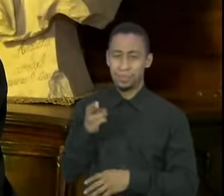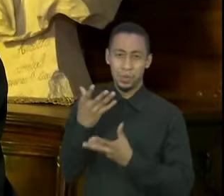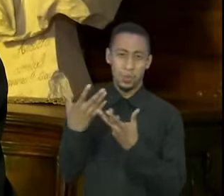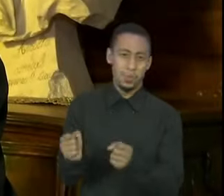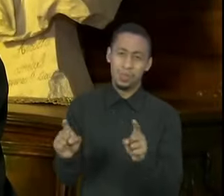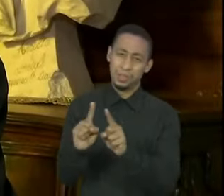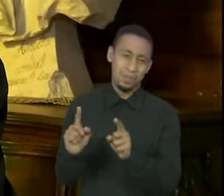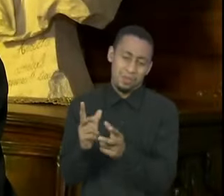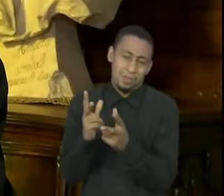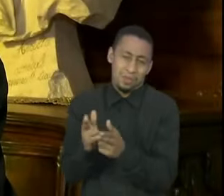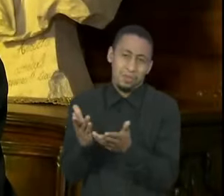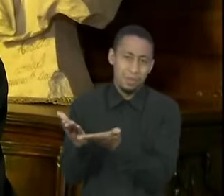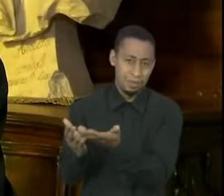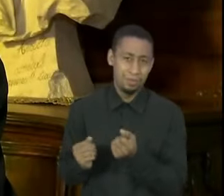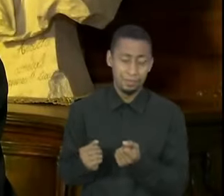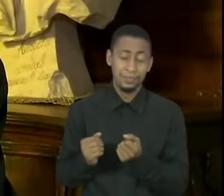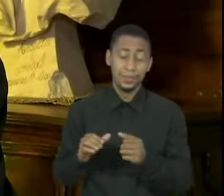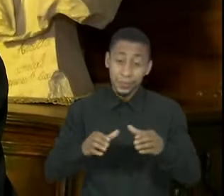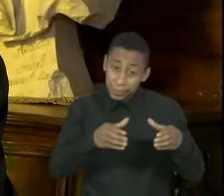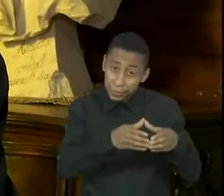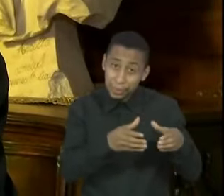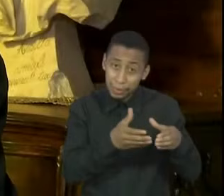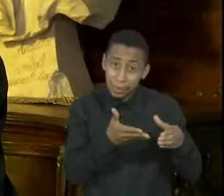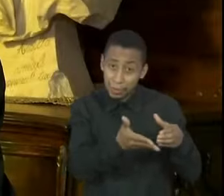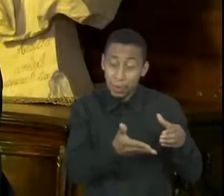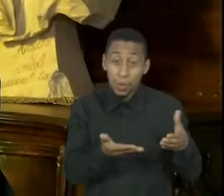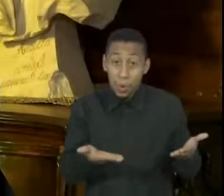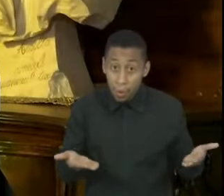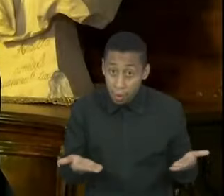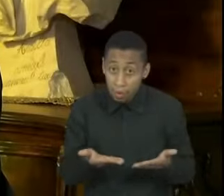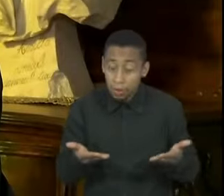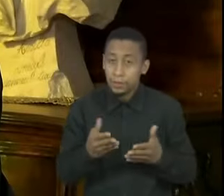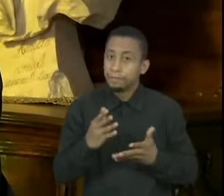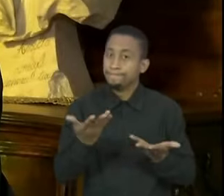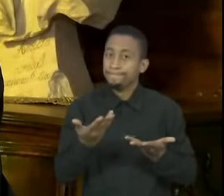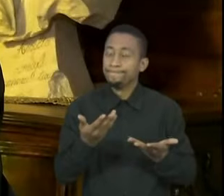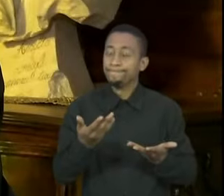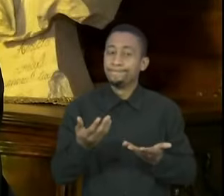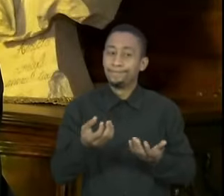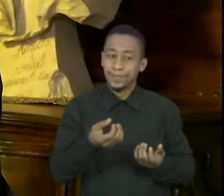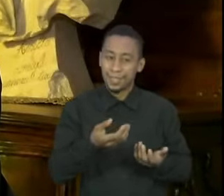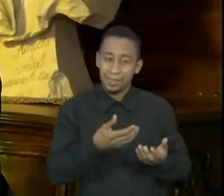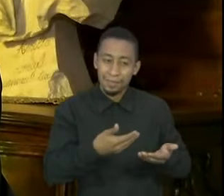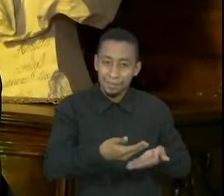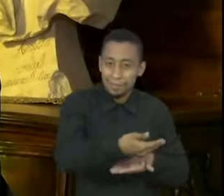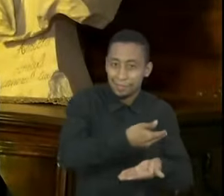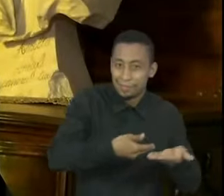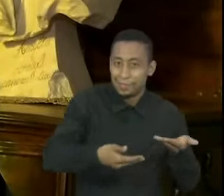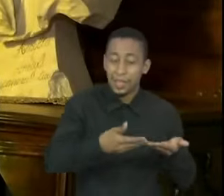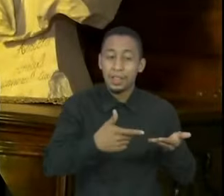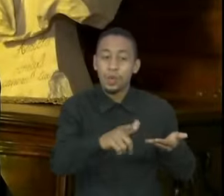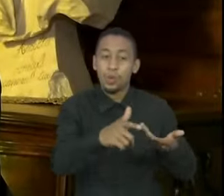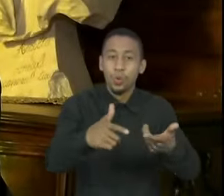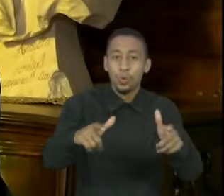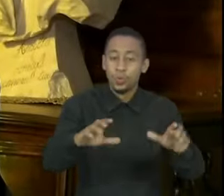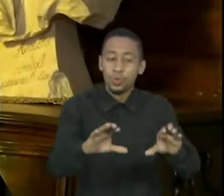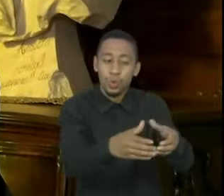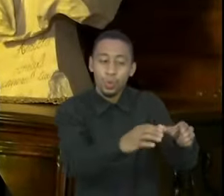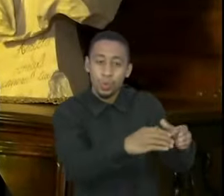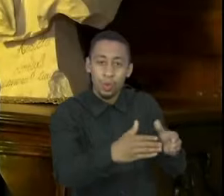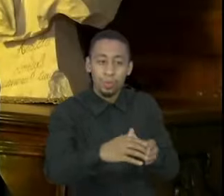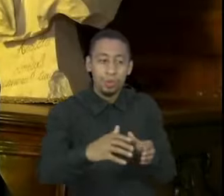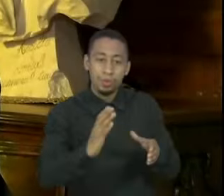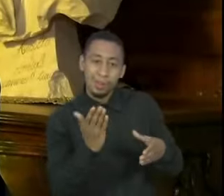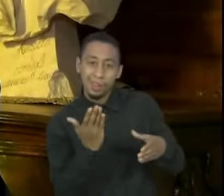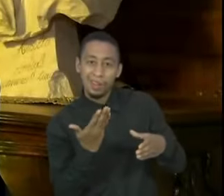conciliares portanto Este grupo hoje fortemente apoiado por grupos ideológicos